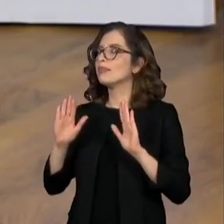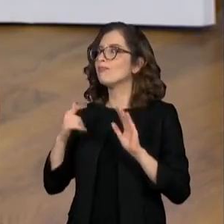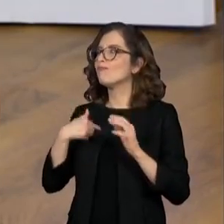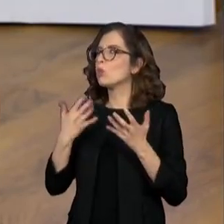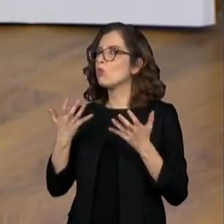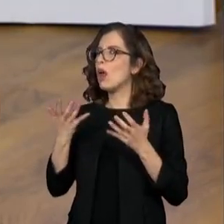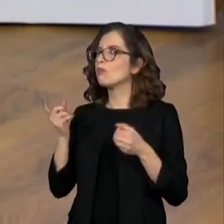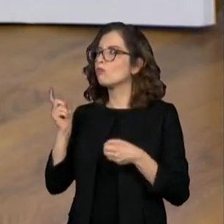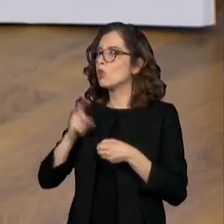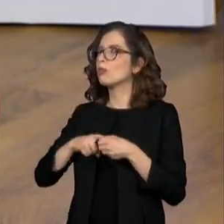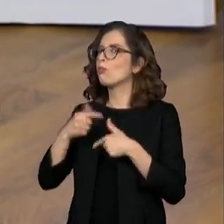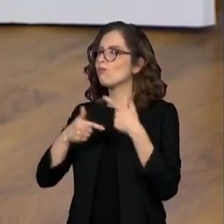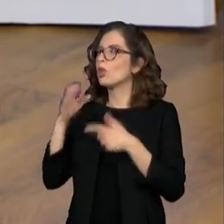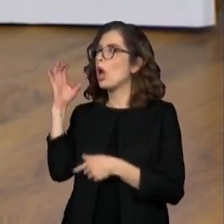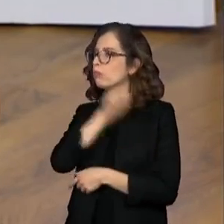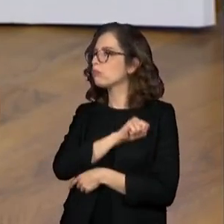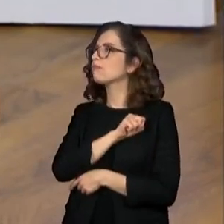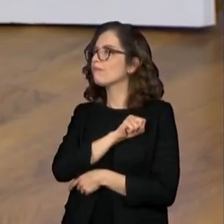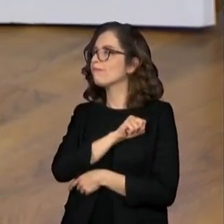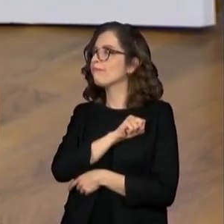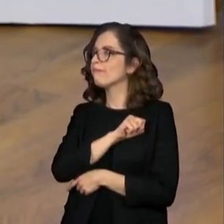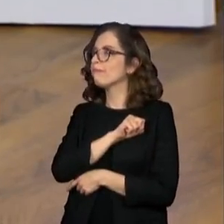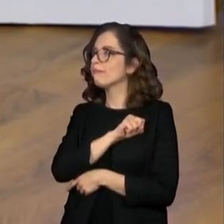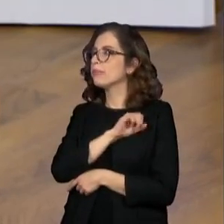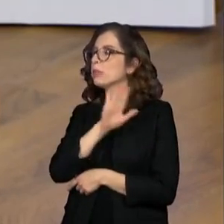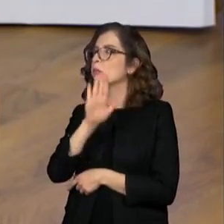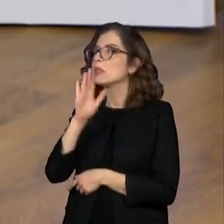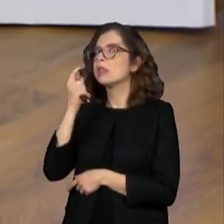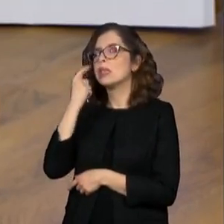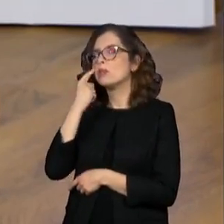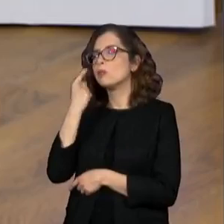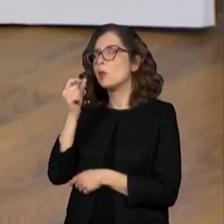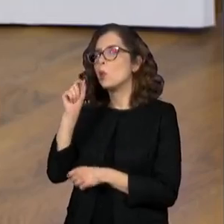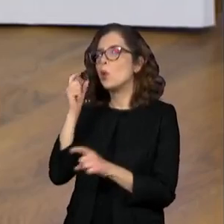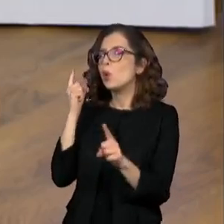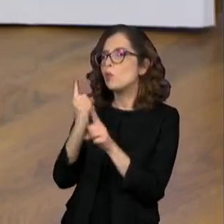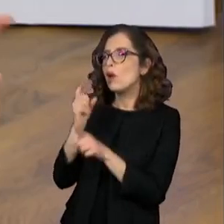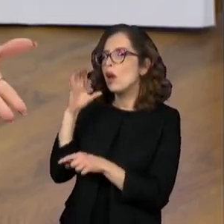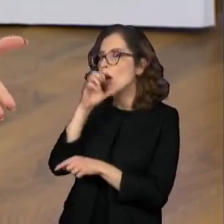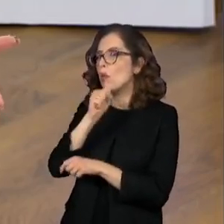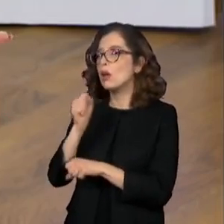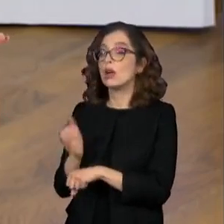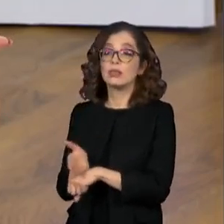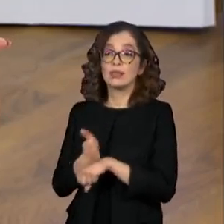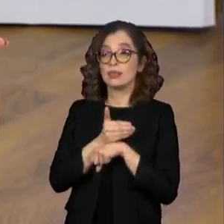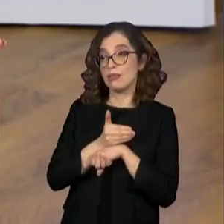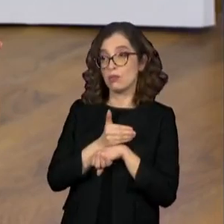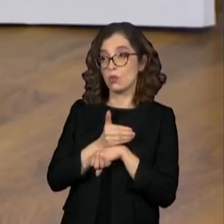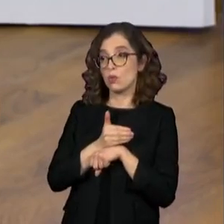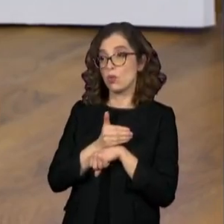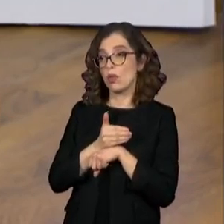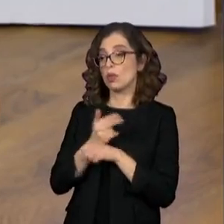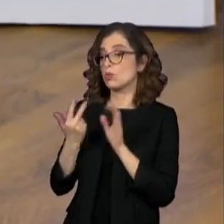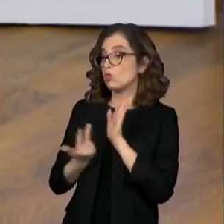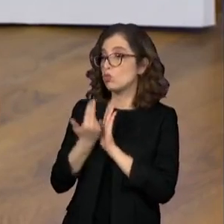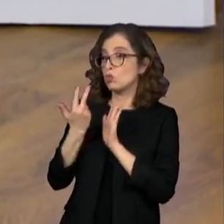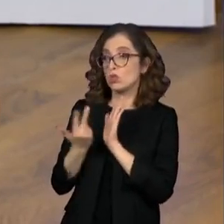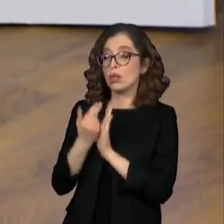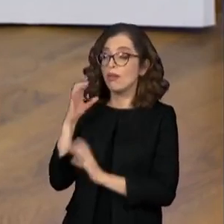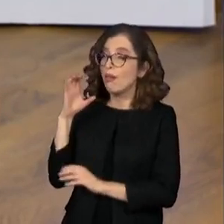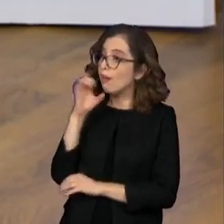teve a felicidade de descobrir cedo, eu descobri dia 2, dia 6 eu operei, né? Eu sei que é um privilégio, né? A gente poder